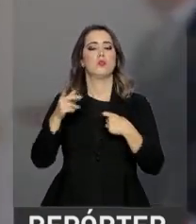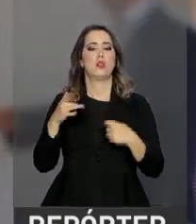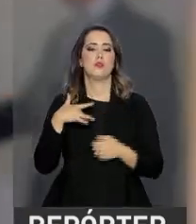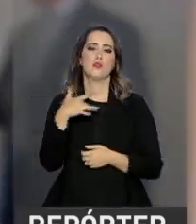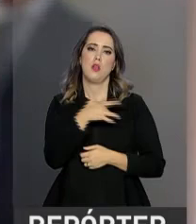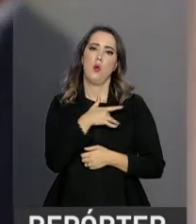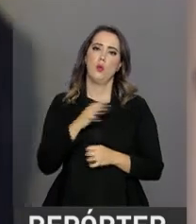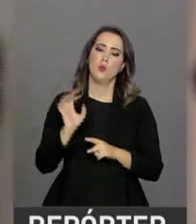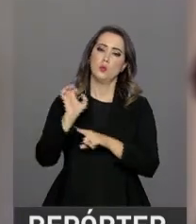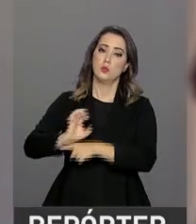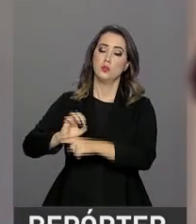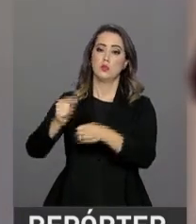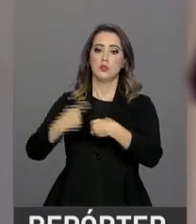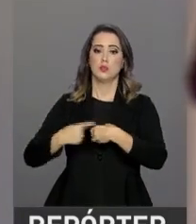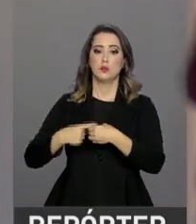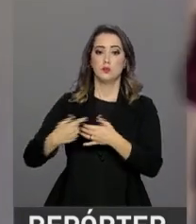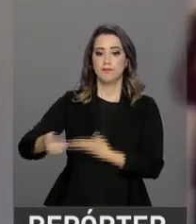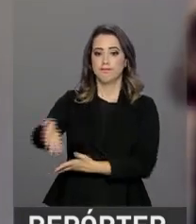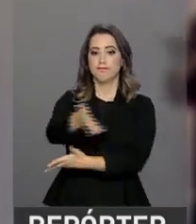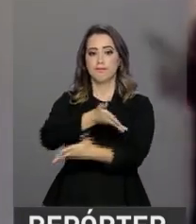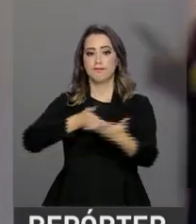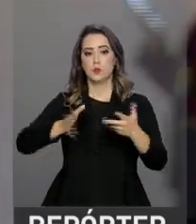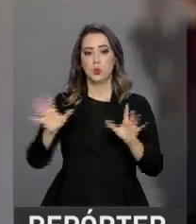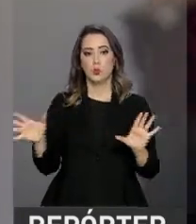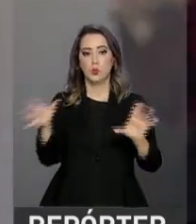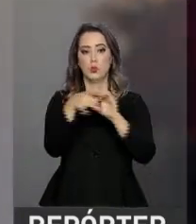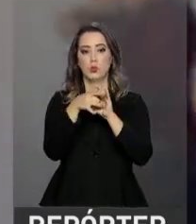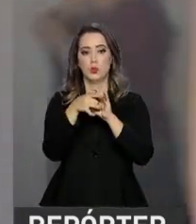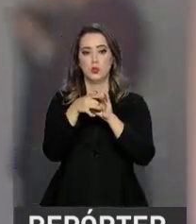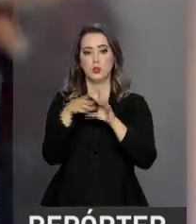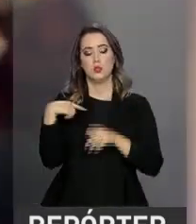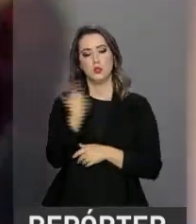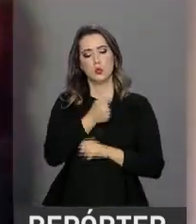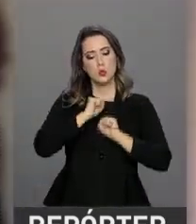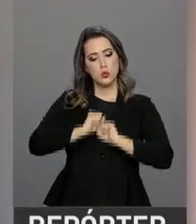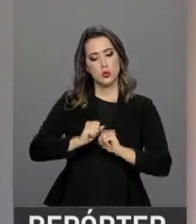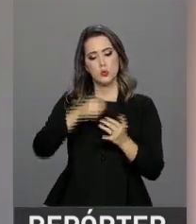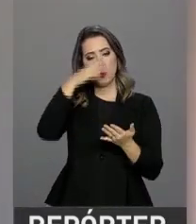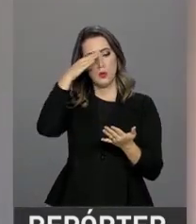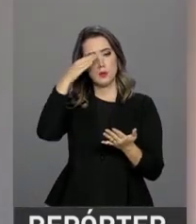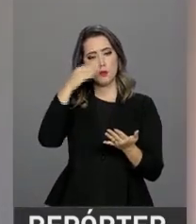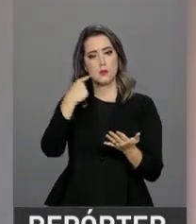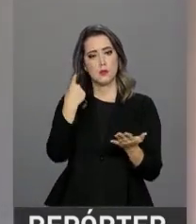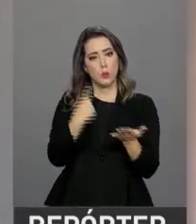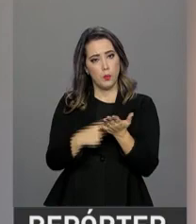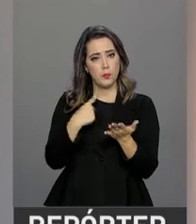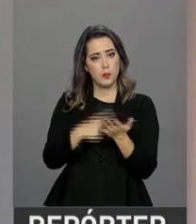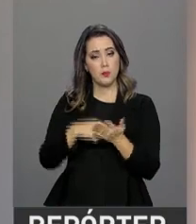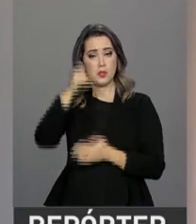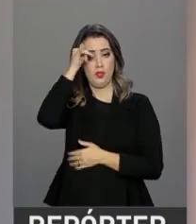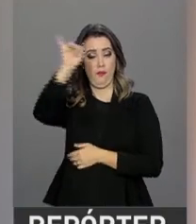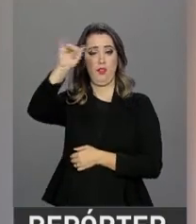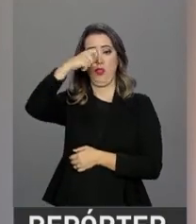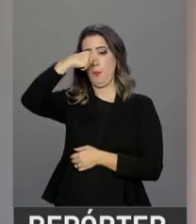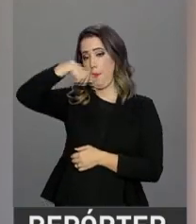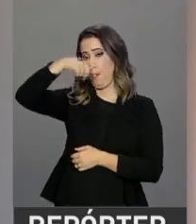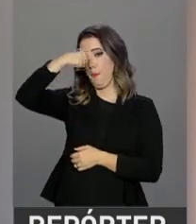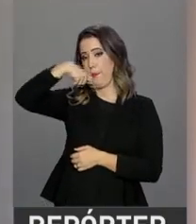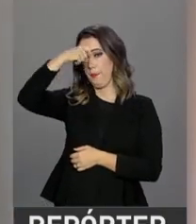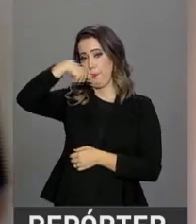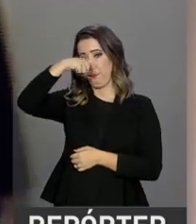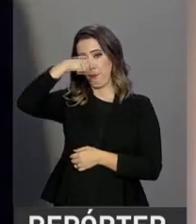municípios se envolvam efetivamente para que nós possamos cumprir com essa prevenção e